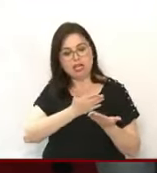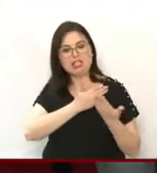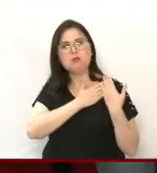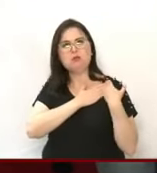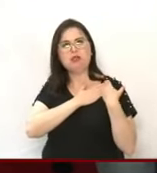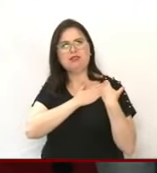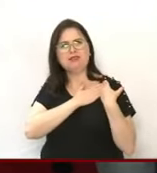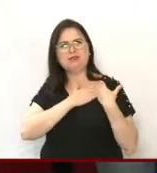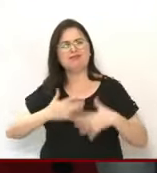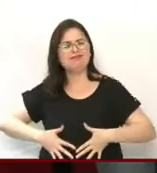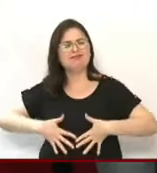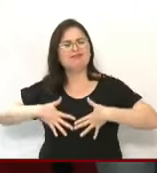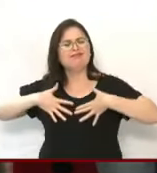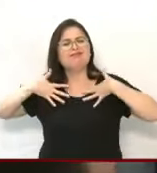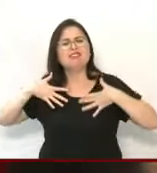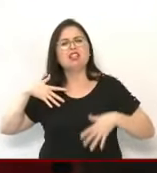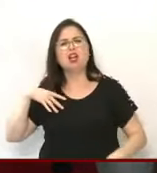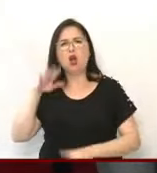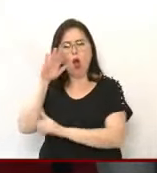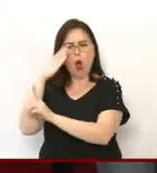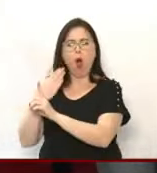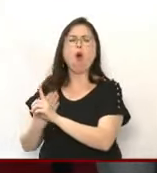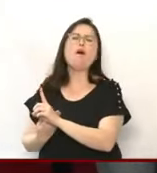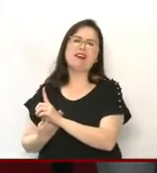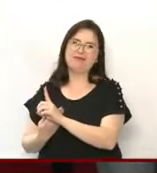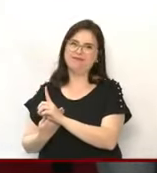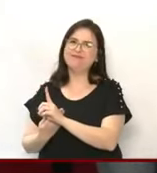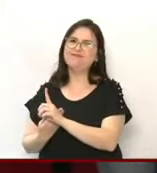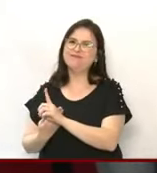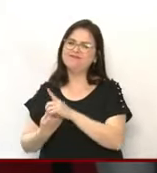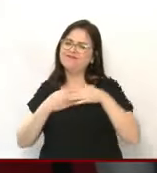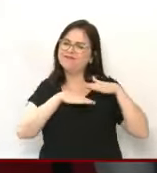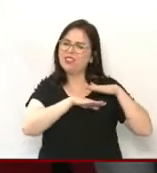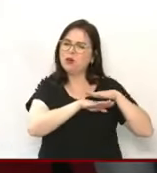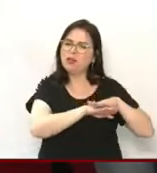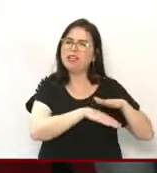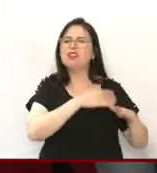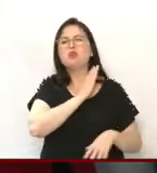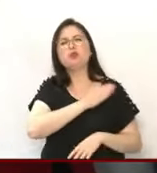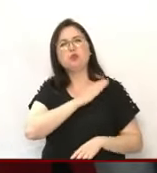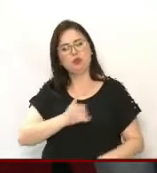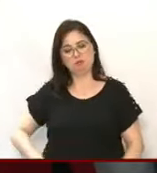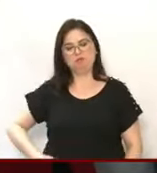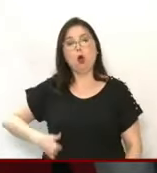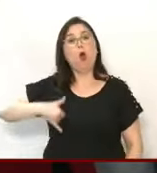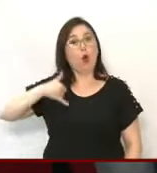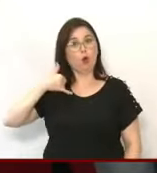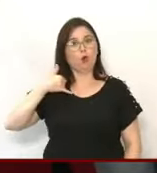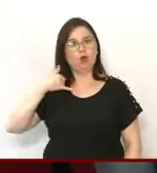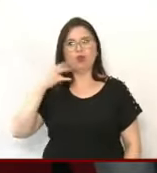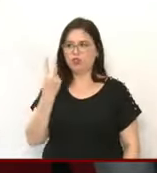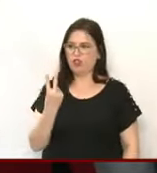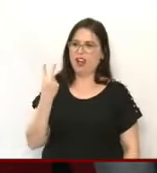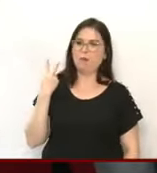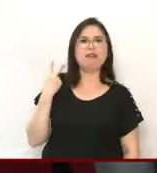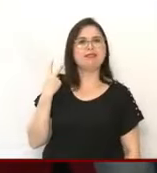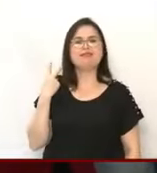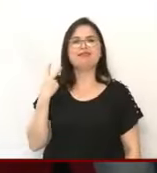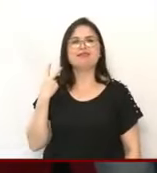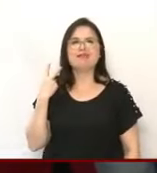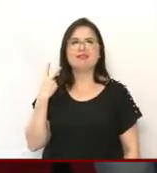deu muita honra, uma tarefa que eu tenho muito orgulho. E orgulho, viu, Lula, de